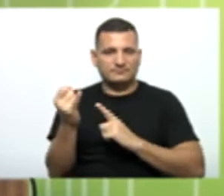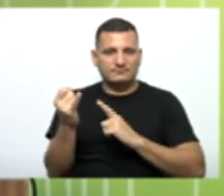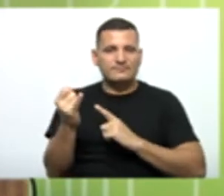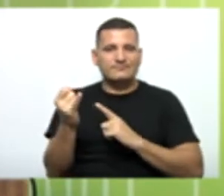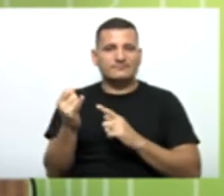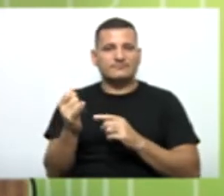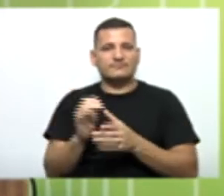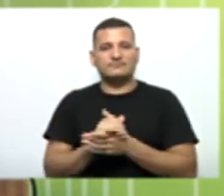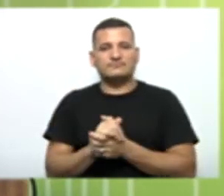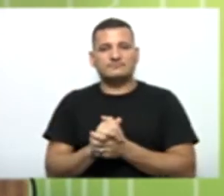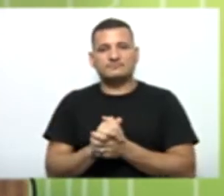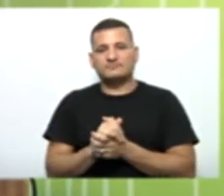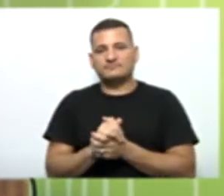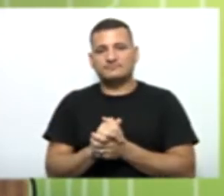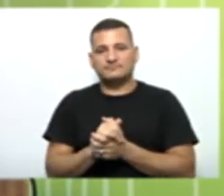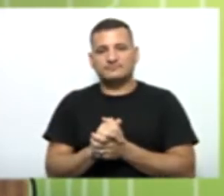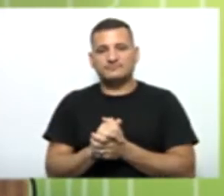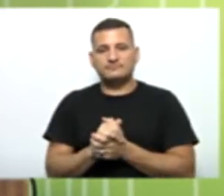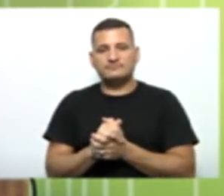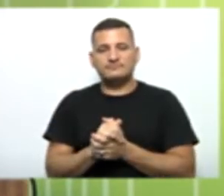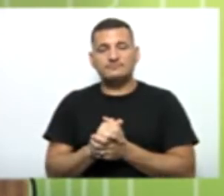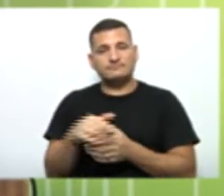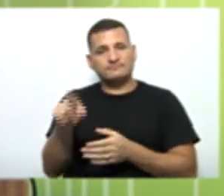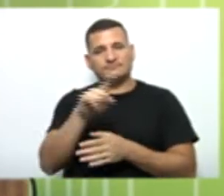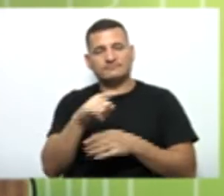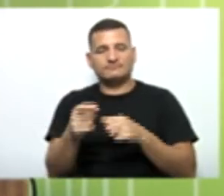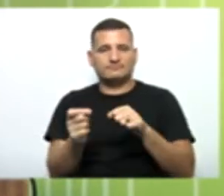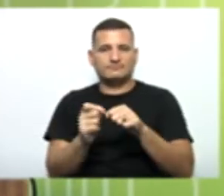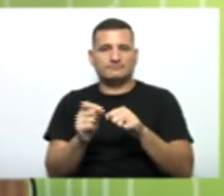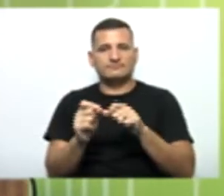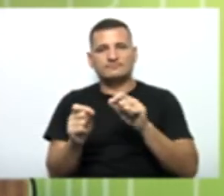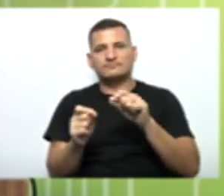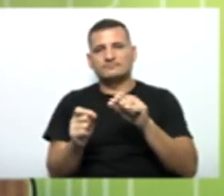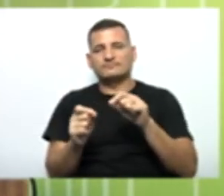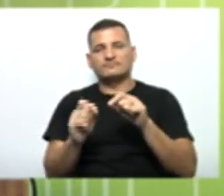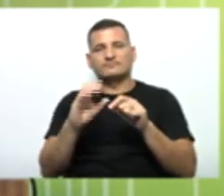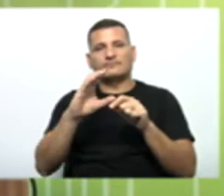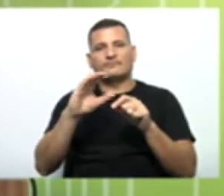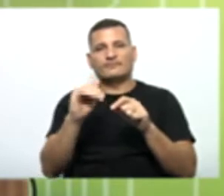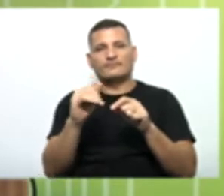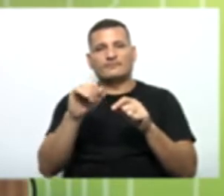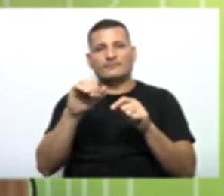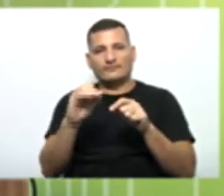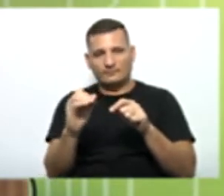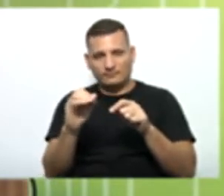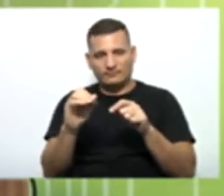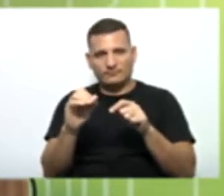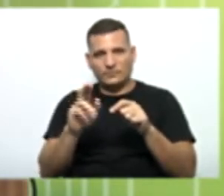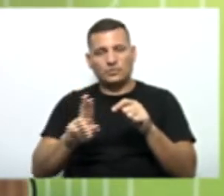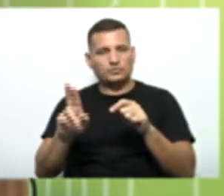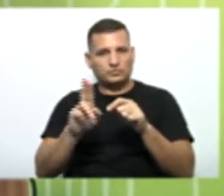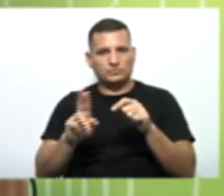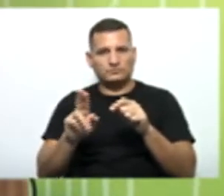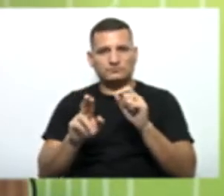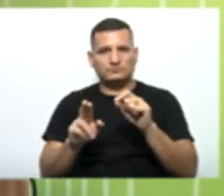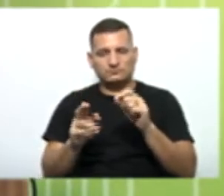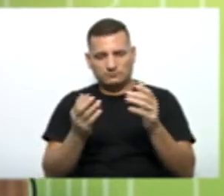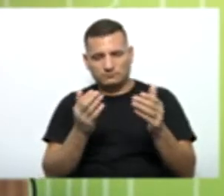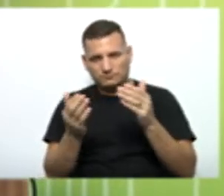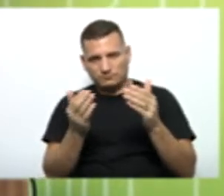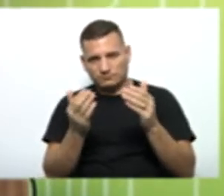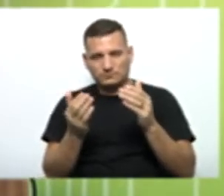objetivas, e sim um estudo de caso, onde vocês vão ter que analisar, interpretar e poder resolver. Então,